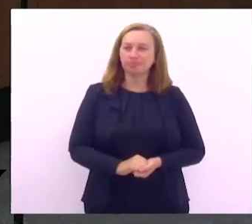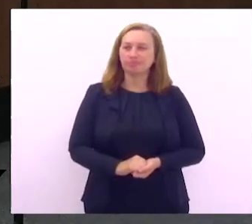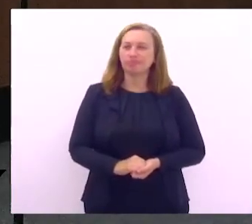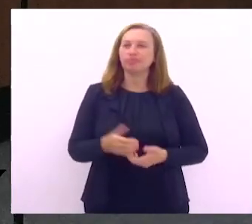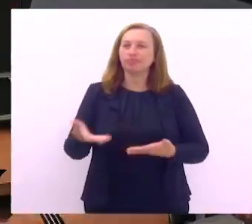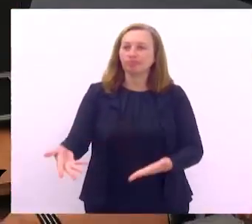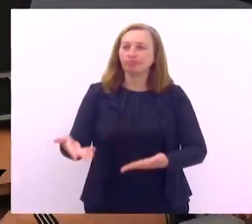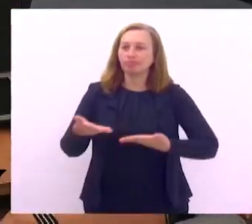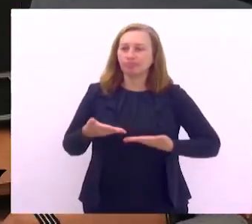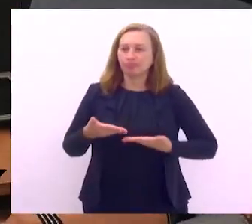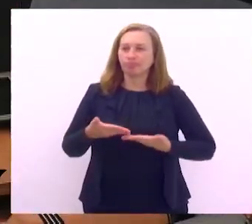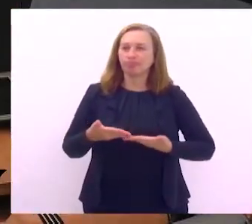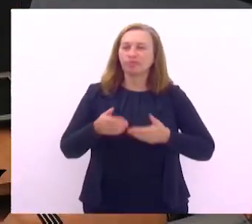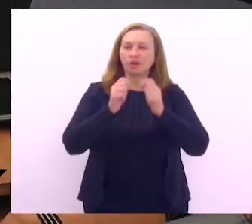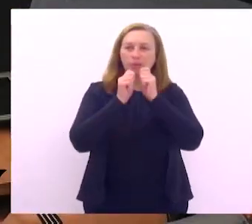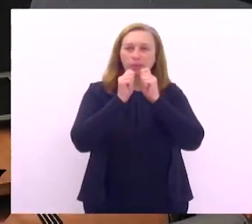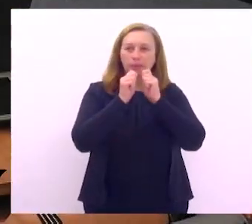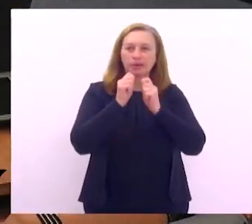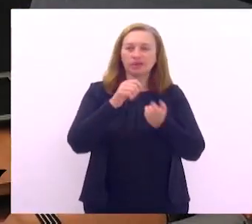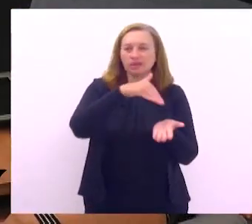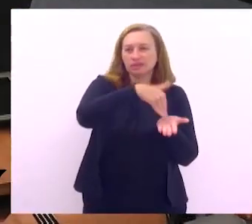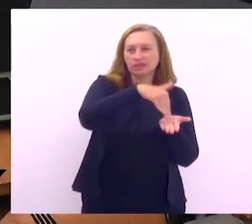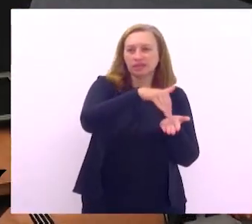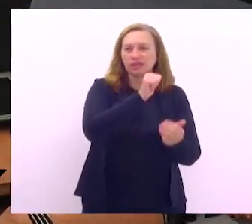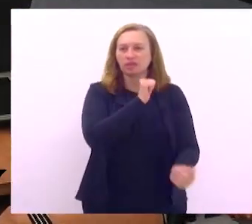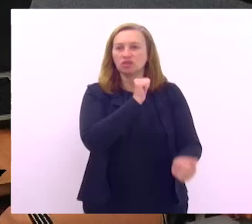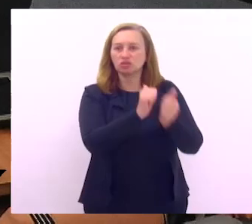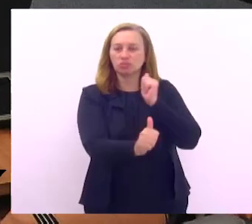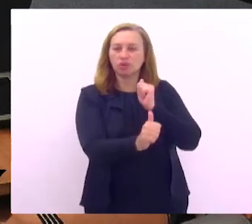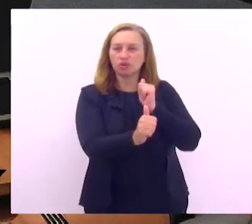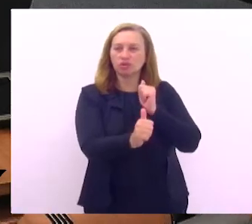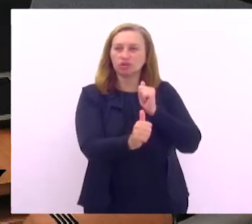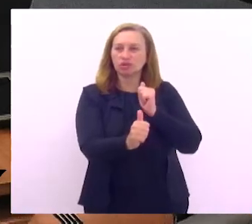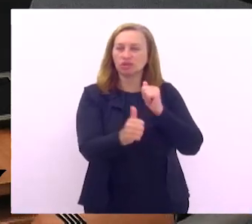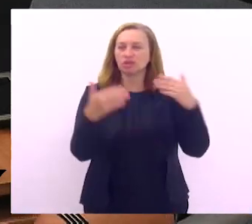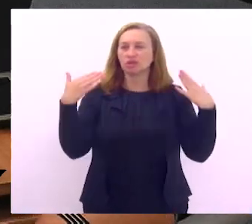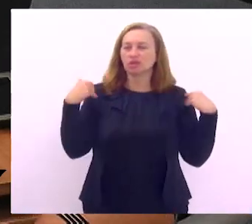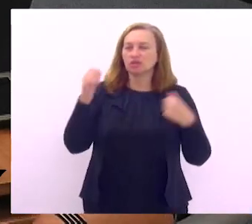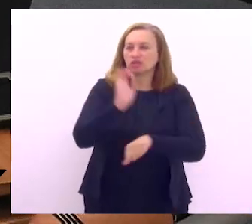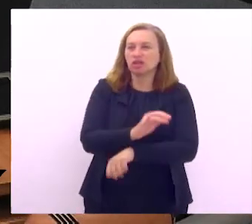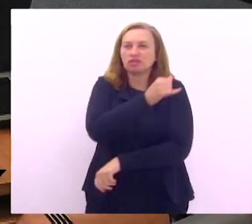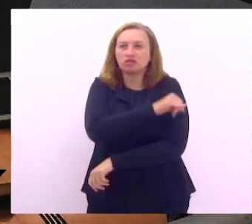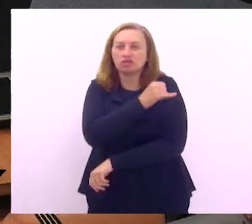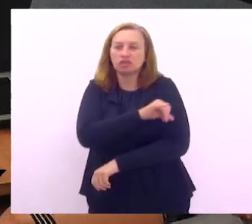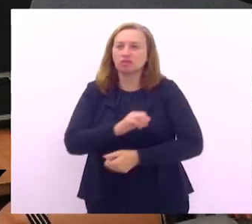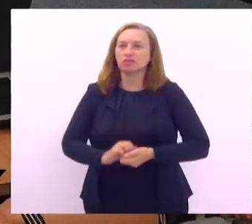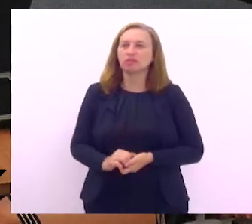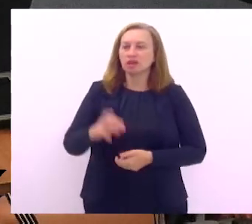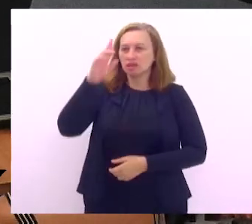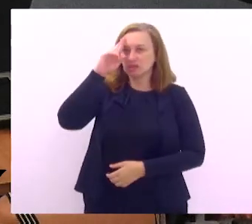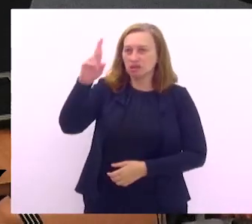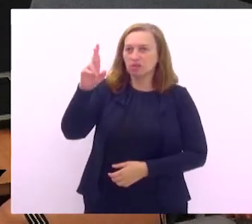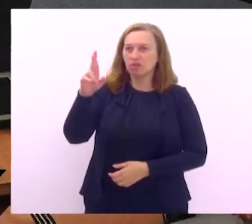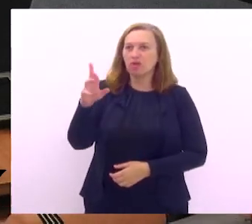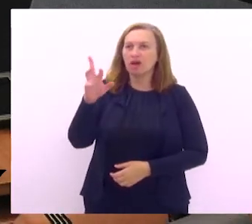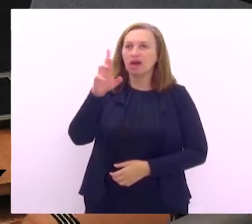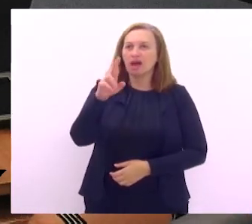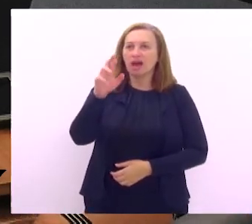Convido para falar o secretário de Esporte e Lazer do Estado do Rio de Janeiro, excelentíssimo senhor Rafael